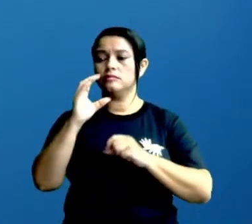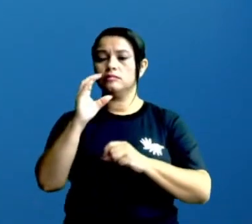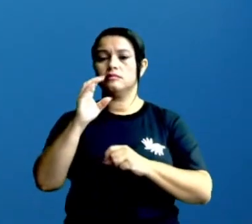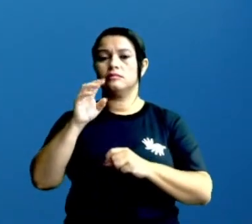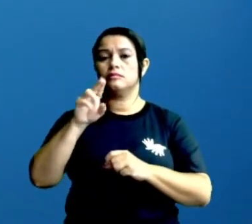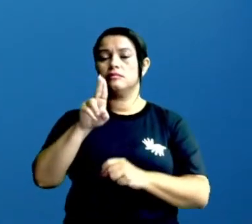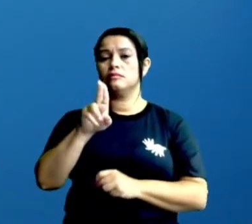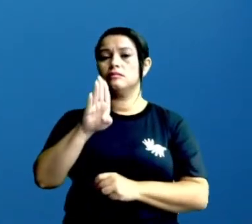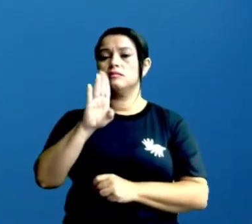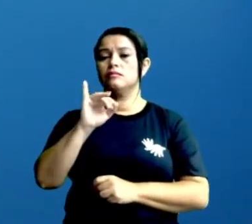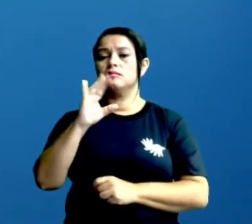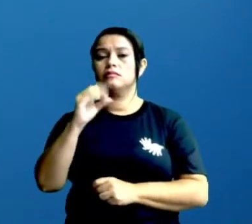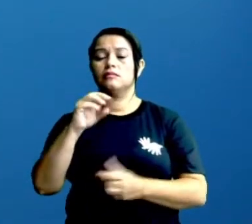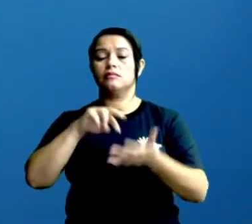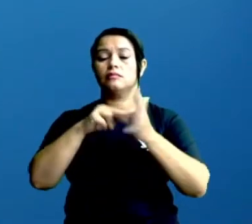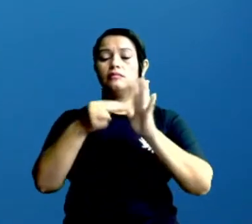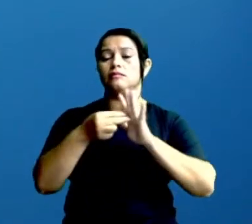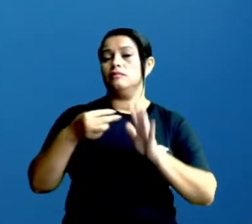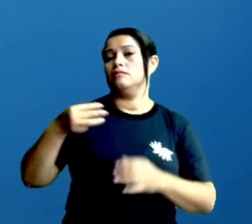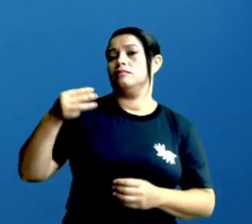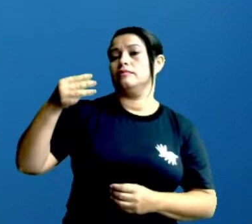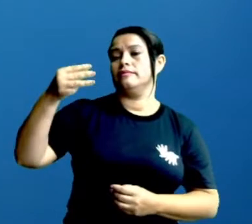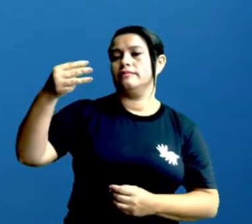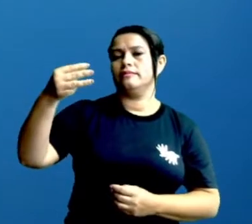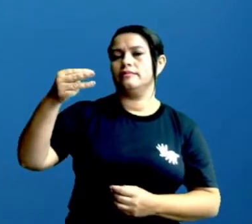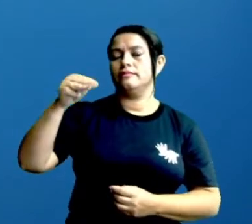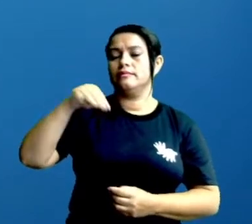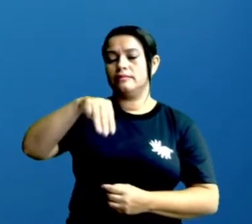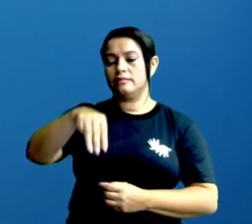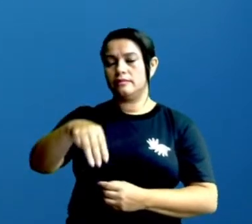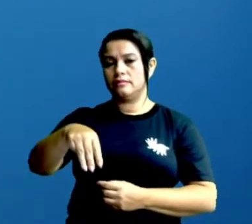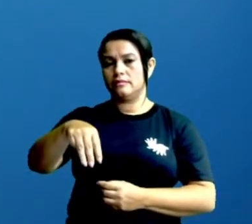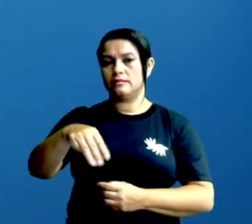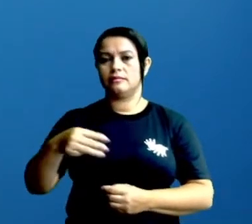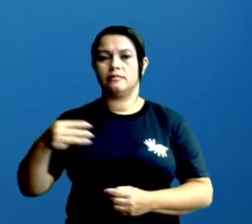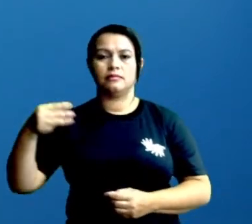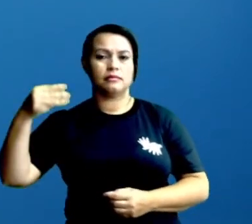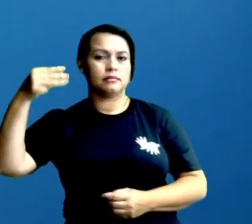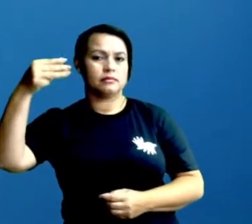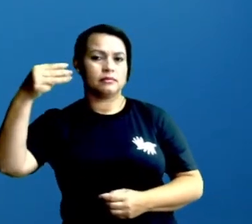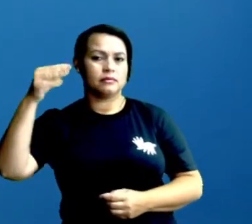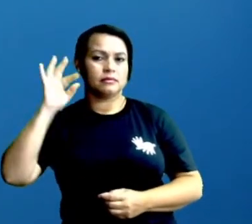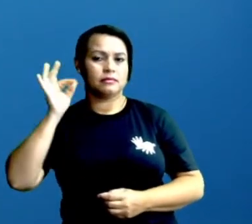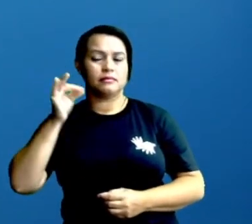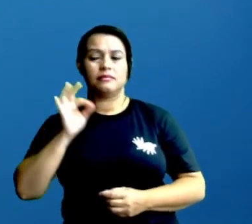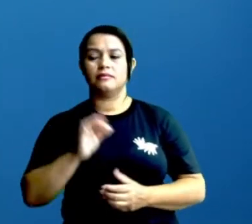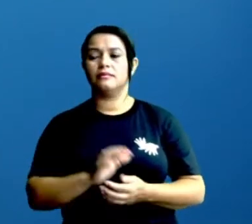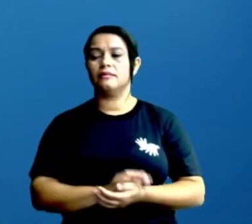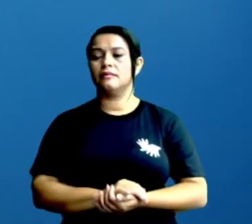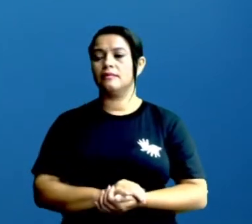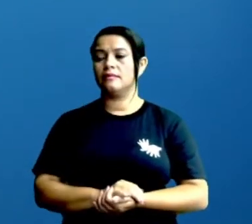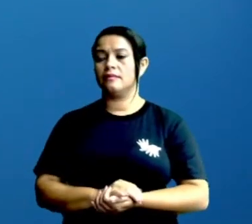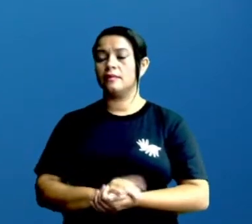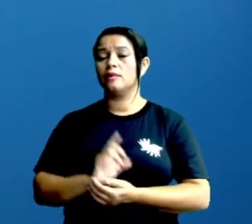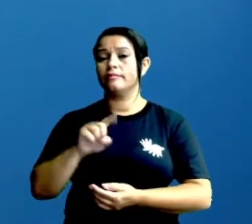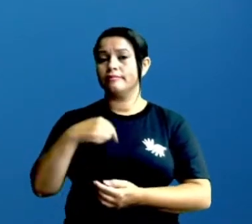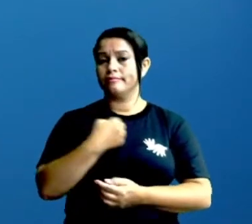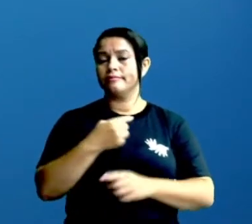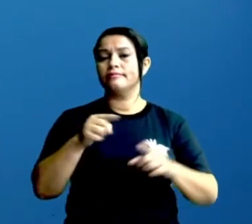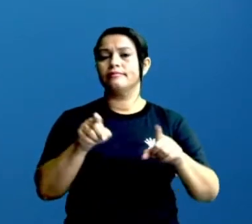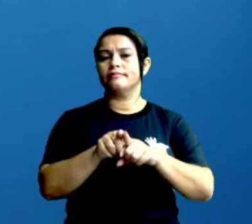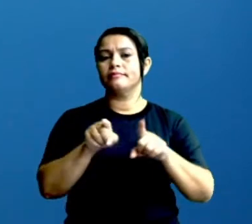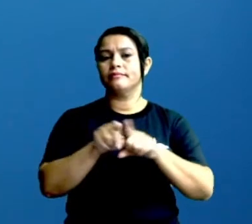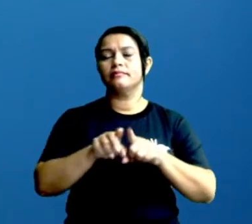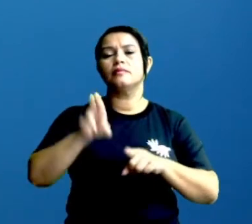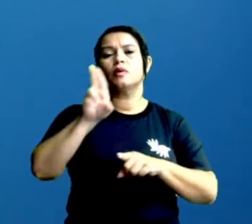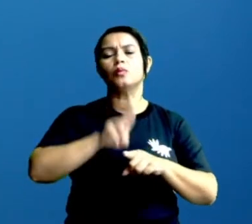quer dizer que está elevado a 3, tá certo? Ou seja, a terceira potência, tá? Nós também usamos